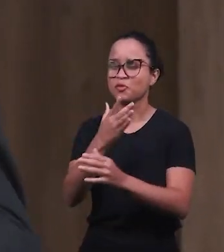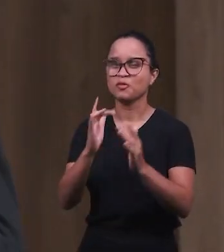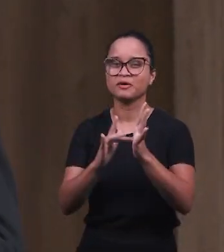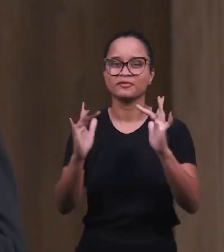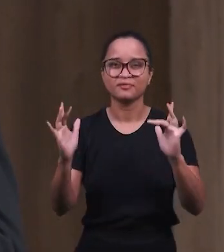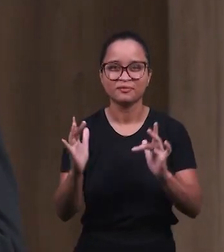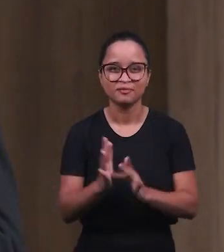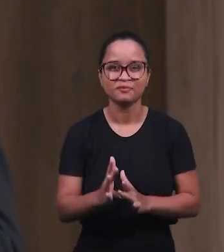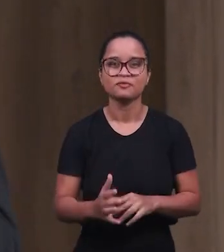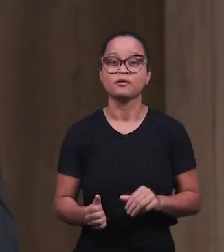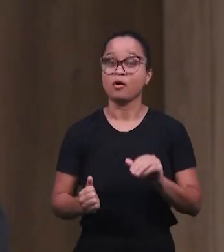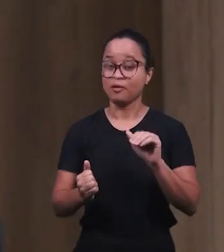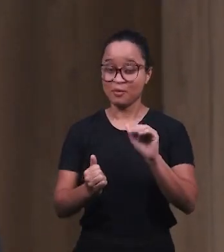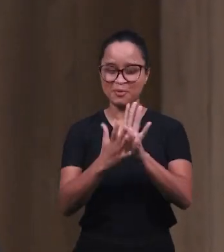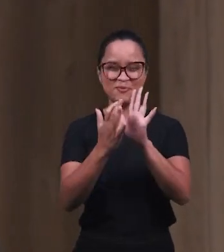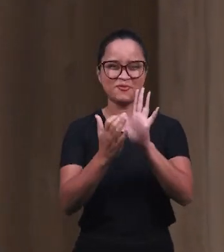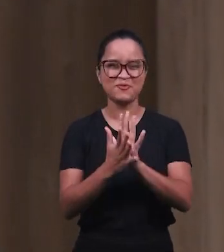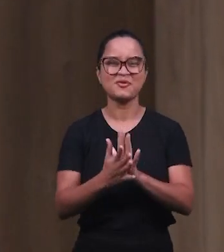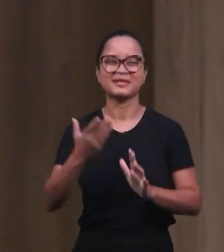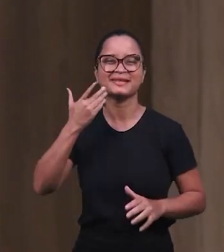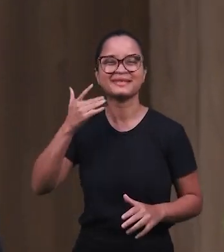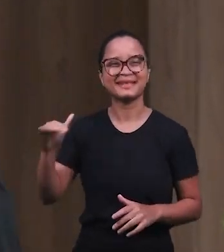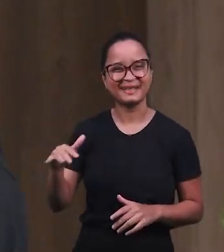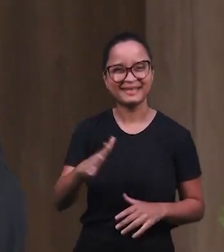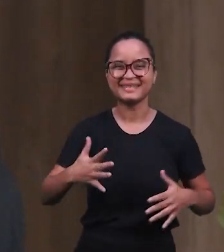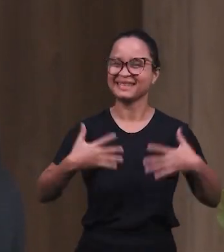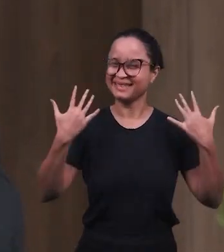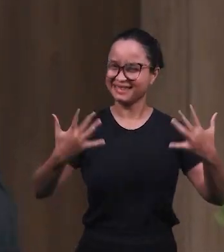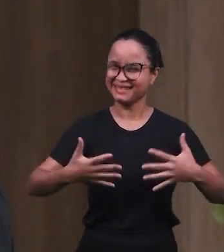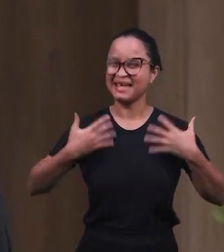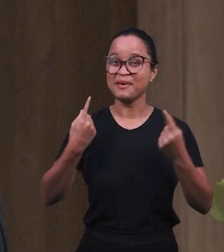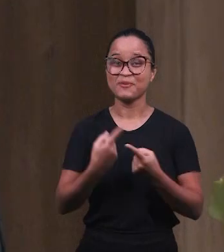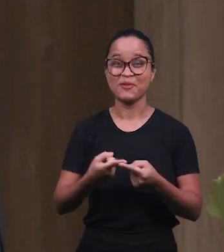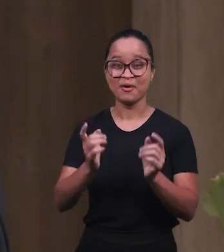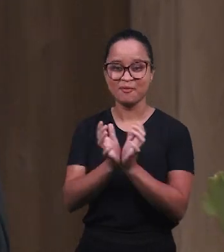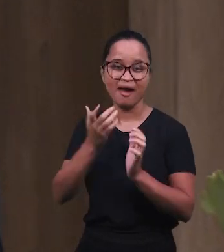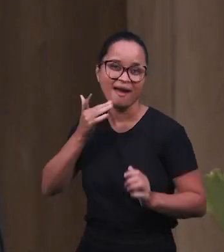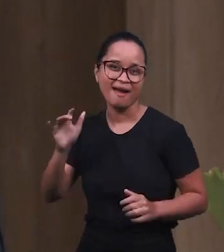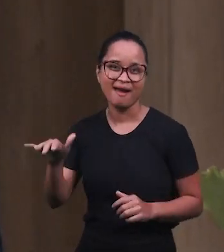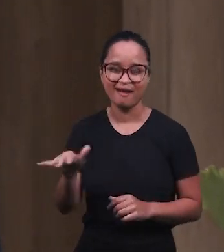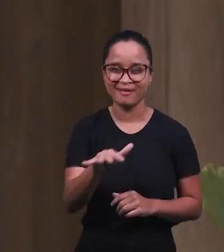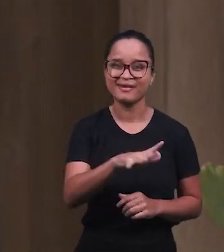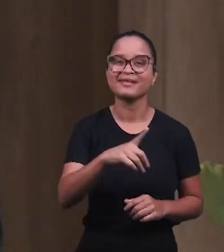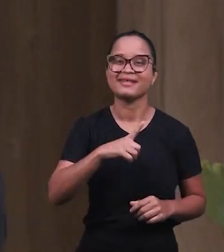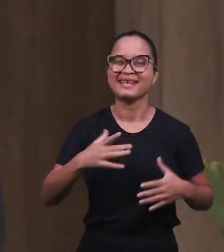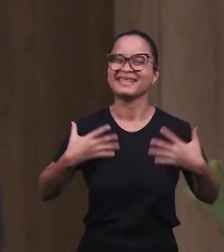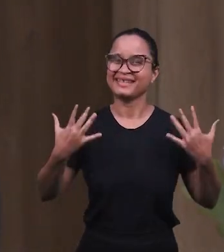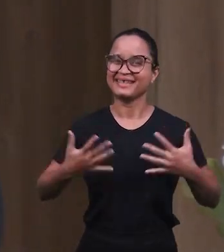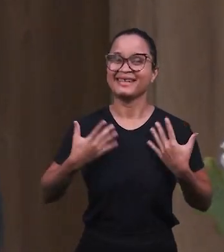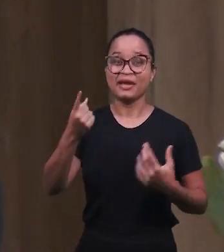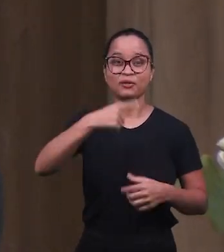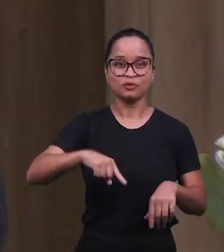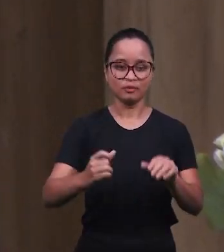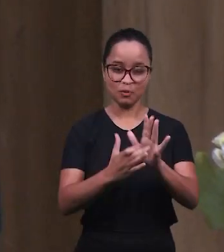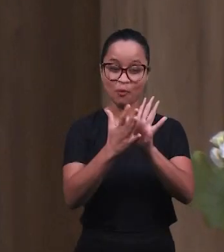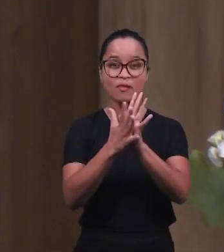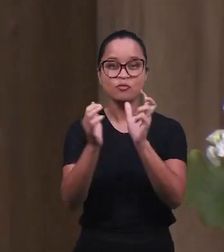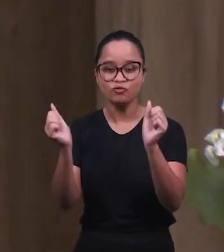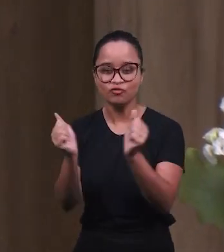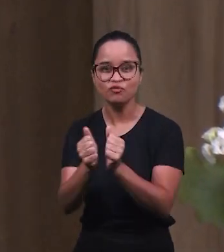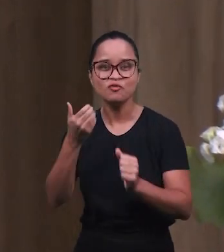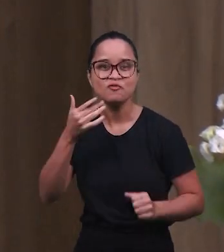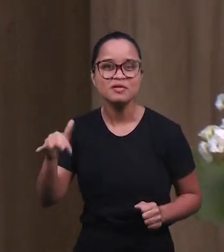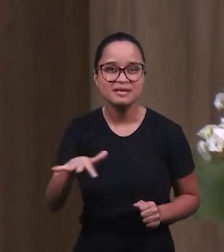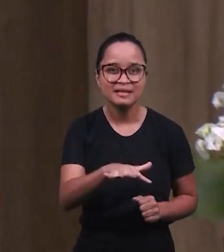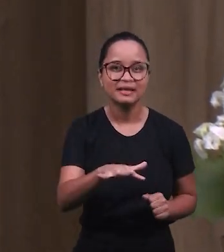Glória a Jesus, o louvor das crianças é alegre, né? As crianças têm essa alegria, essa bênção maravilhosa e a gente quando canta junto com